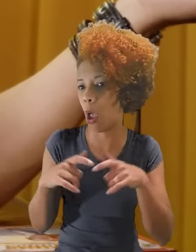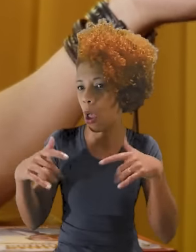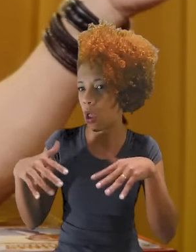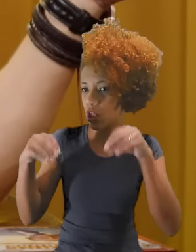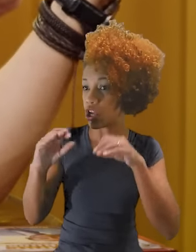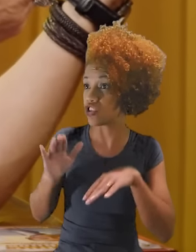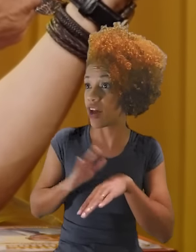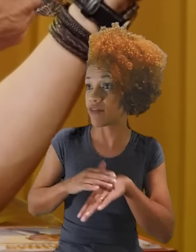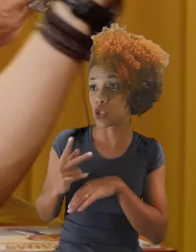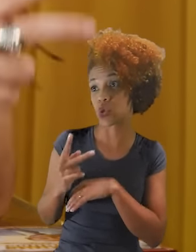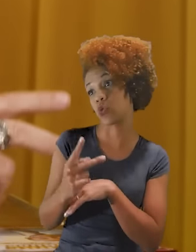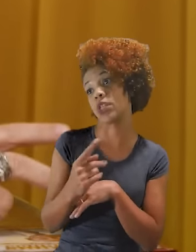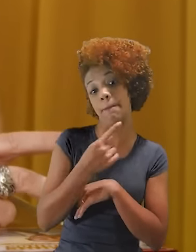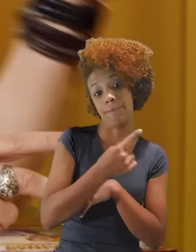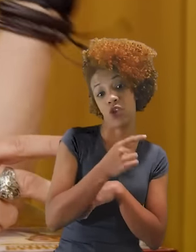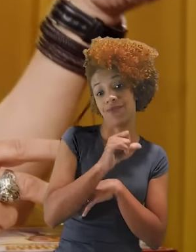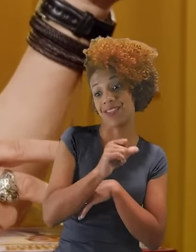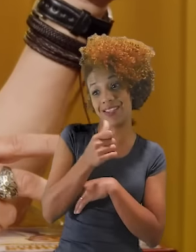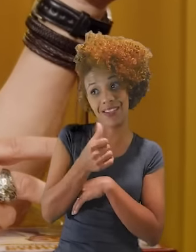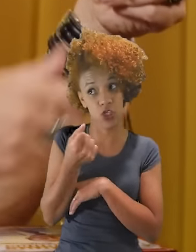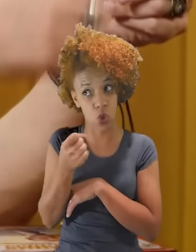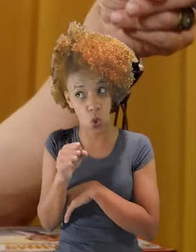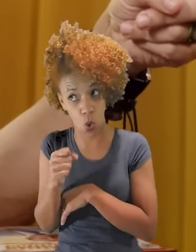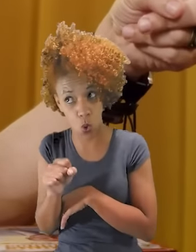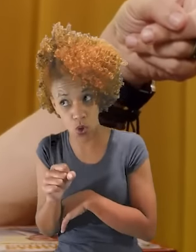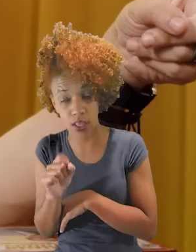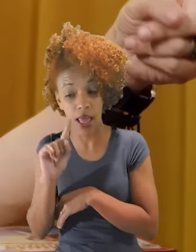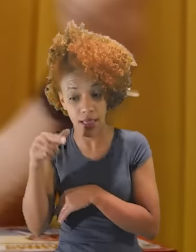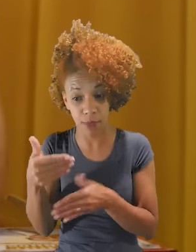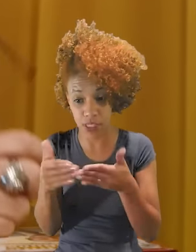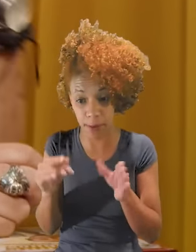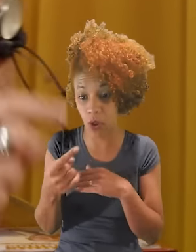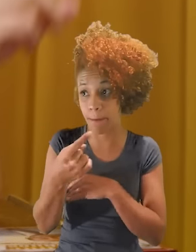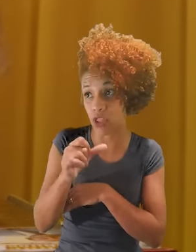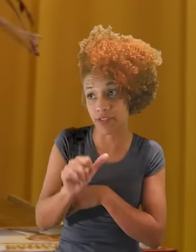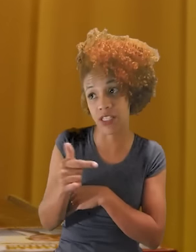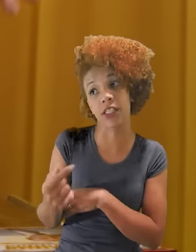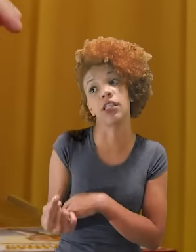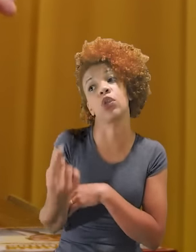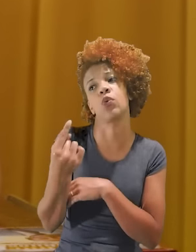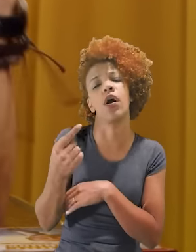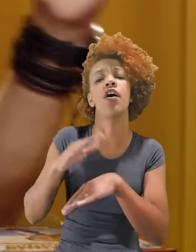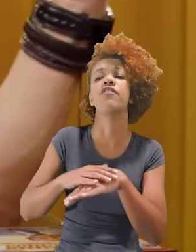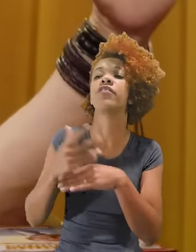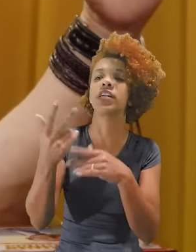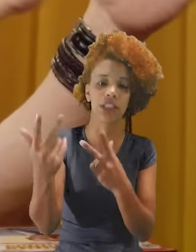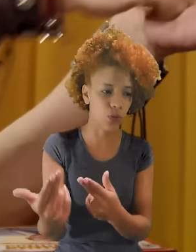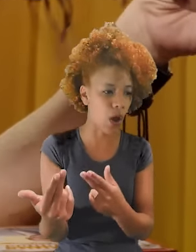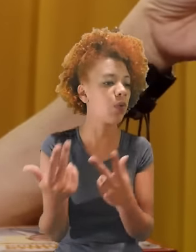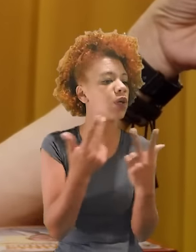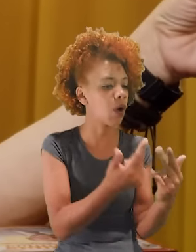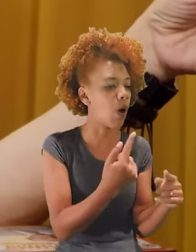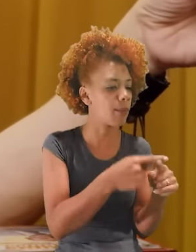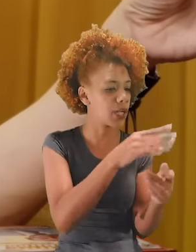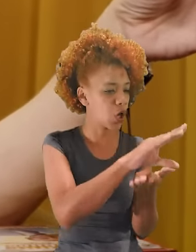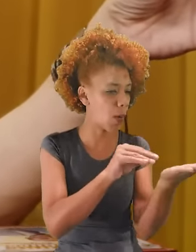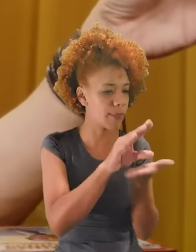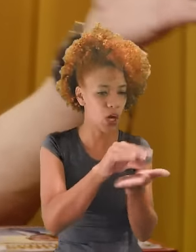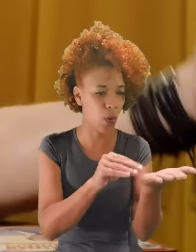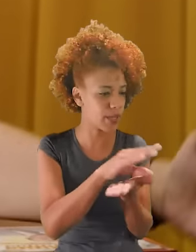em Anaheim, já fizeram duas. A gente tá falando de 68, o parque inaugurou em 71 e eles já fizeram duas. Faz duas. Igual, faz idêntico, porque nós já vamos levar isso